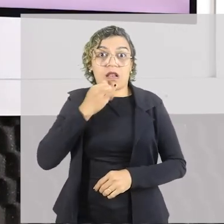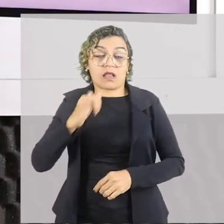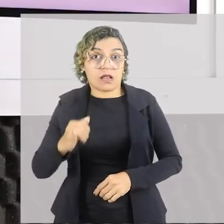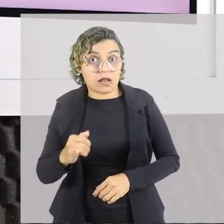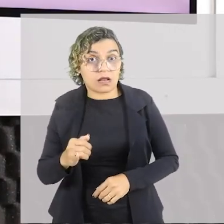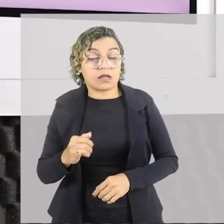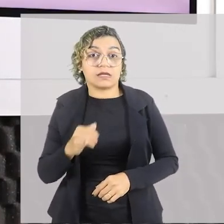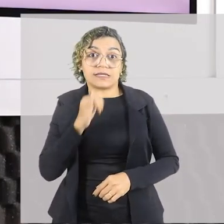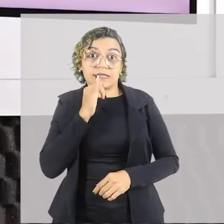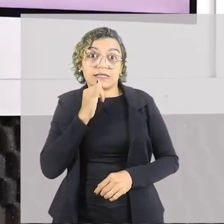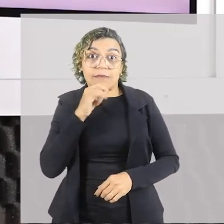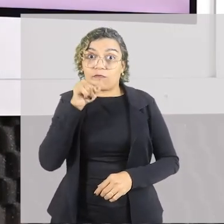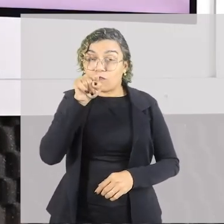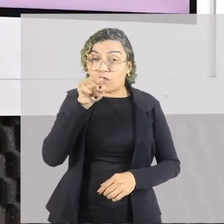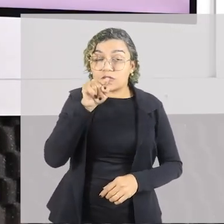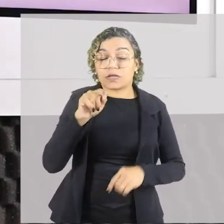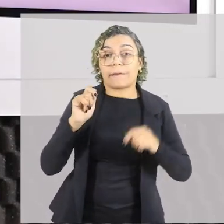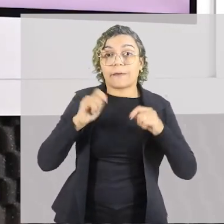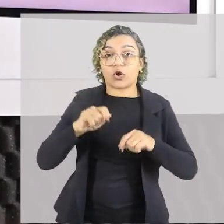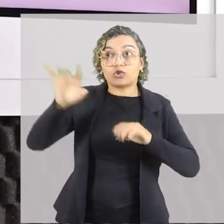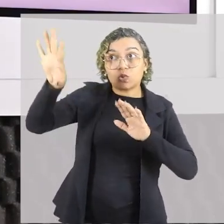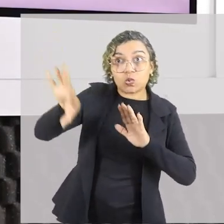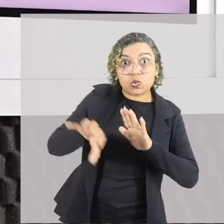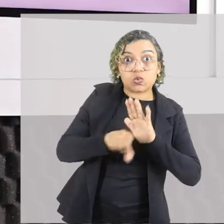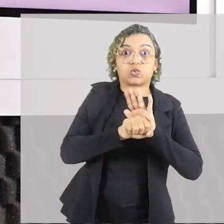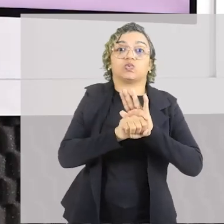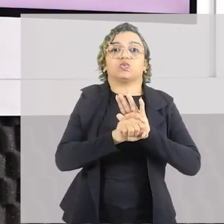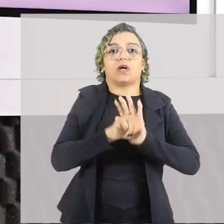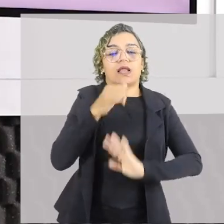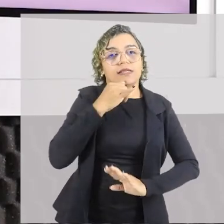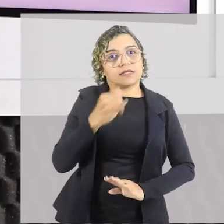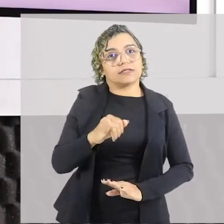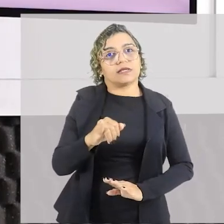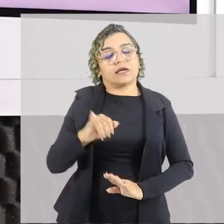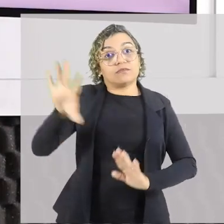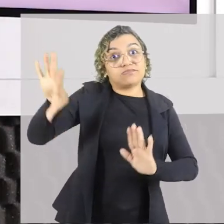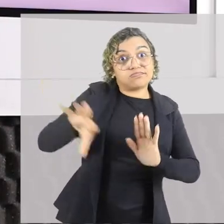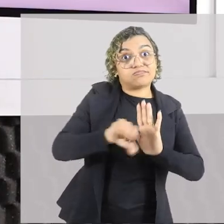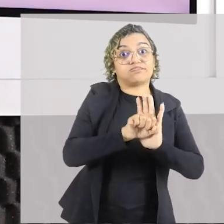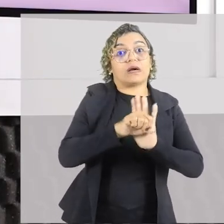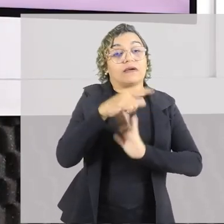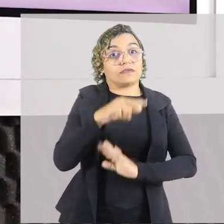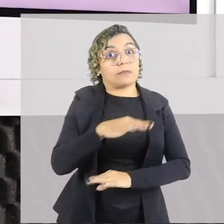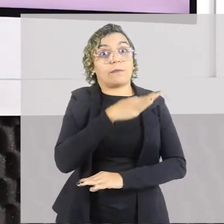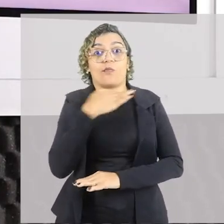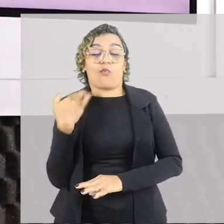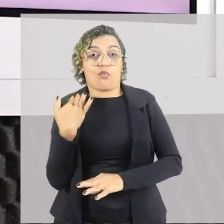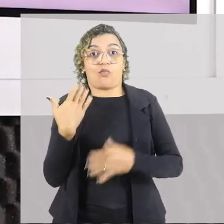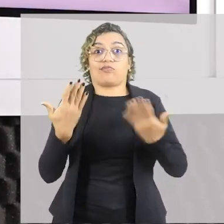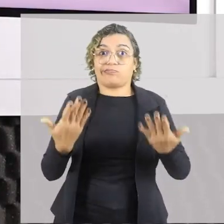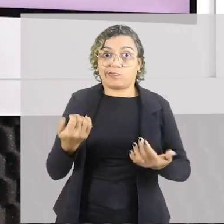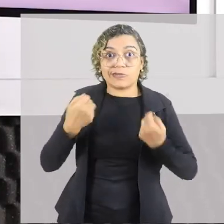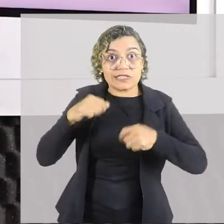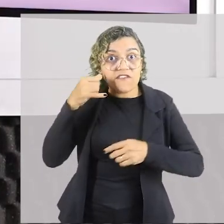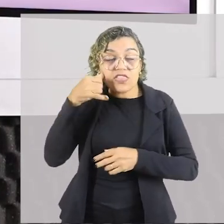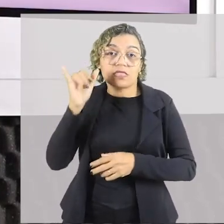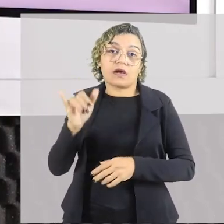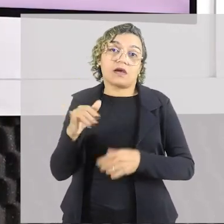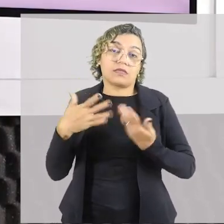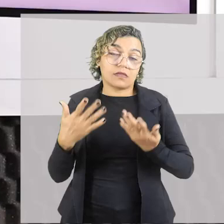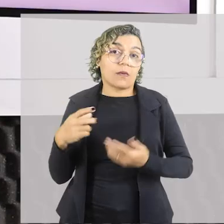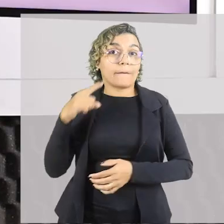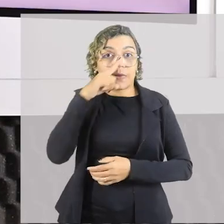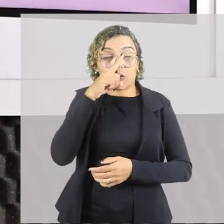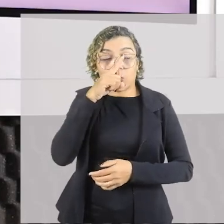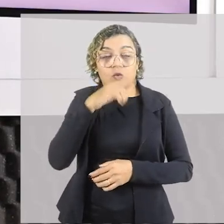conduzir naquele local toda aquela eletricidade, você pode acabar se acidentando, morrendo. Tá? Então é um